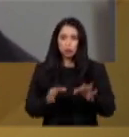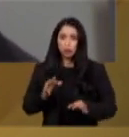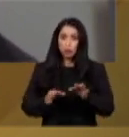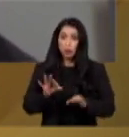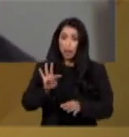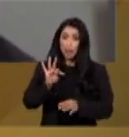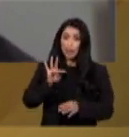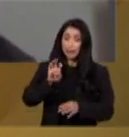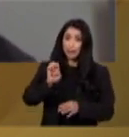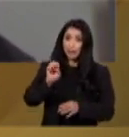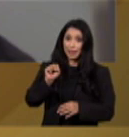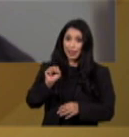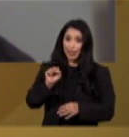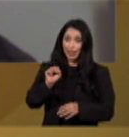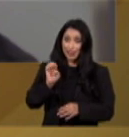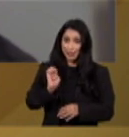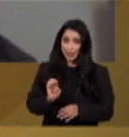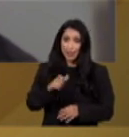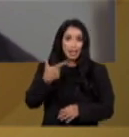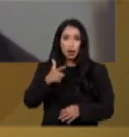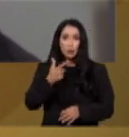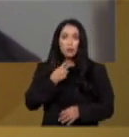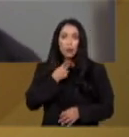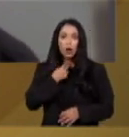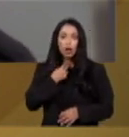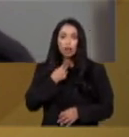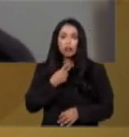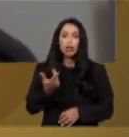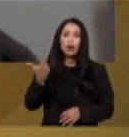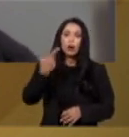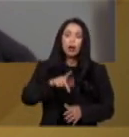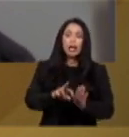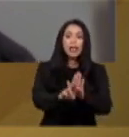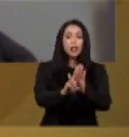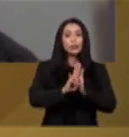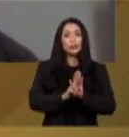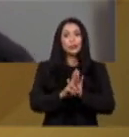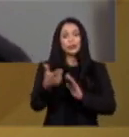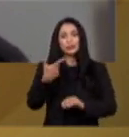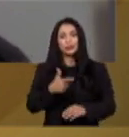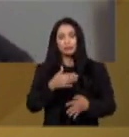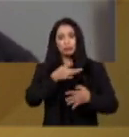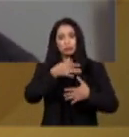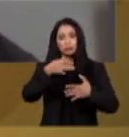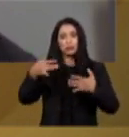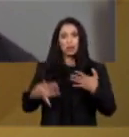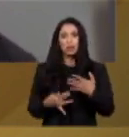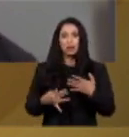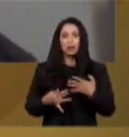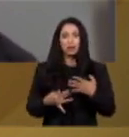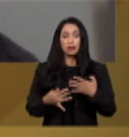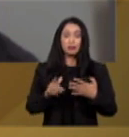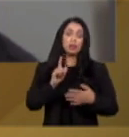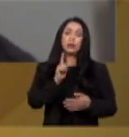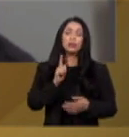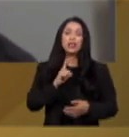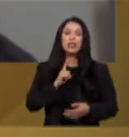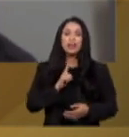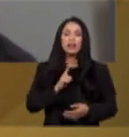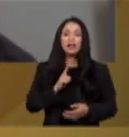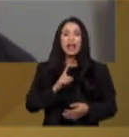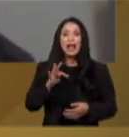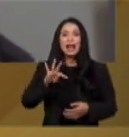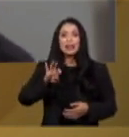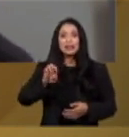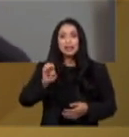não cabe recurso, porque hoje um dos requisitos de admissibilidade é que o recurso não queira confrontar a tese